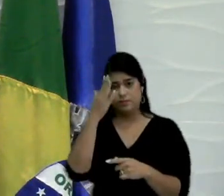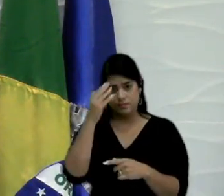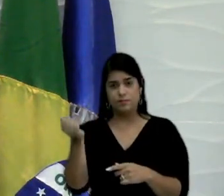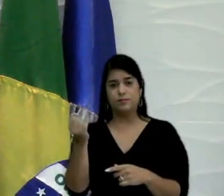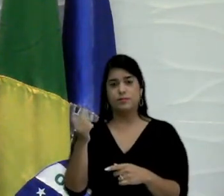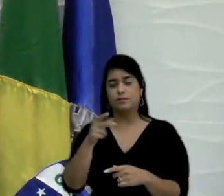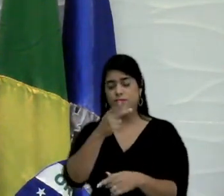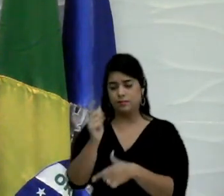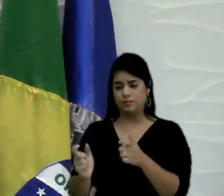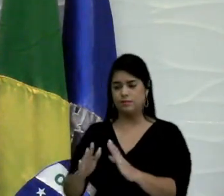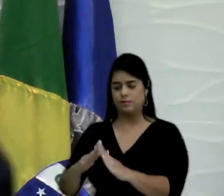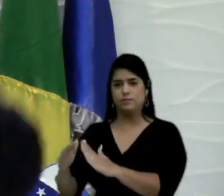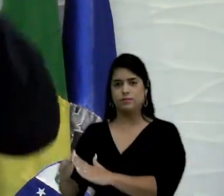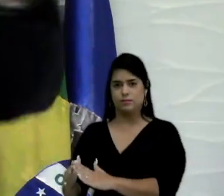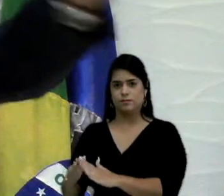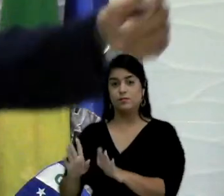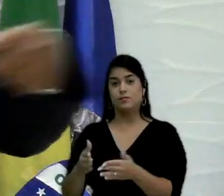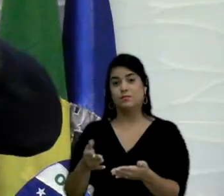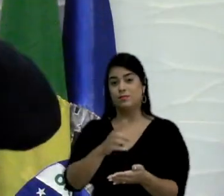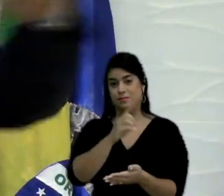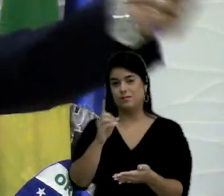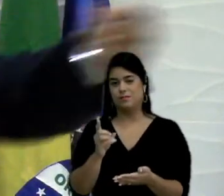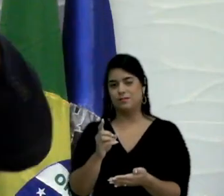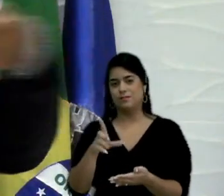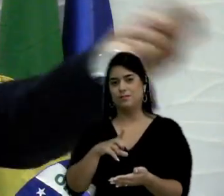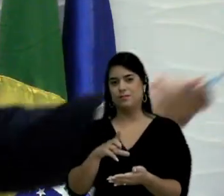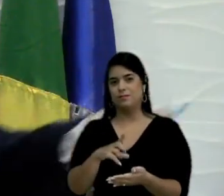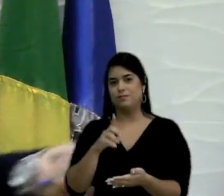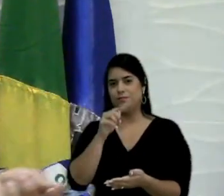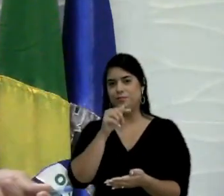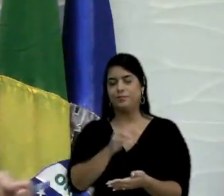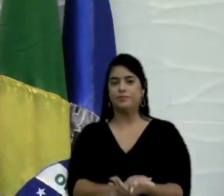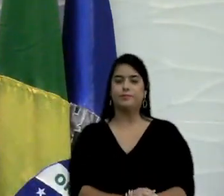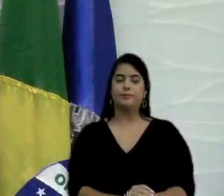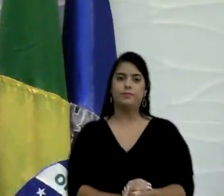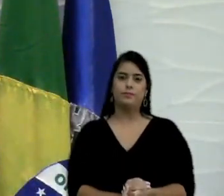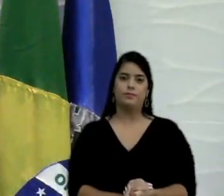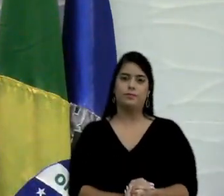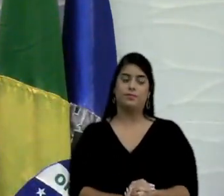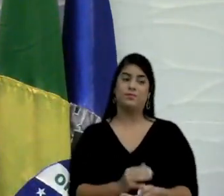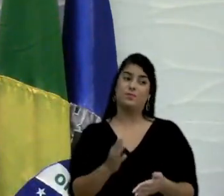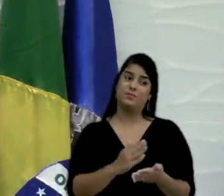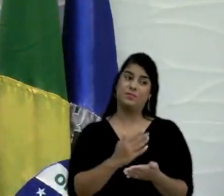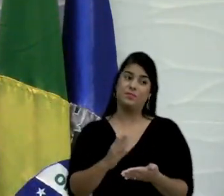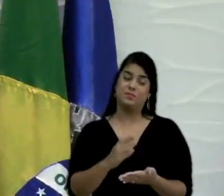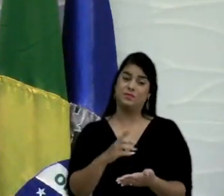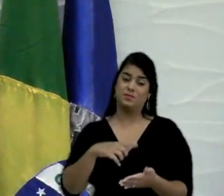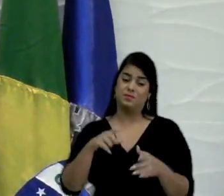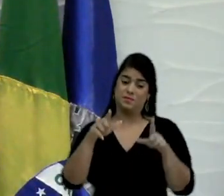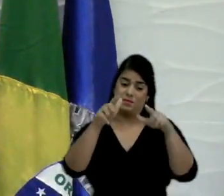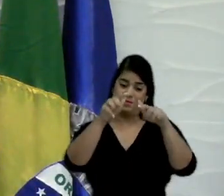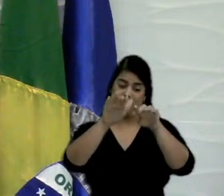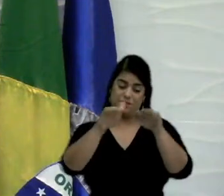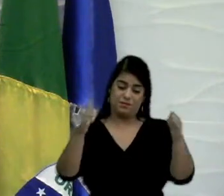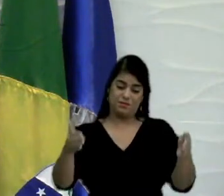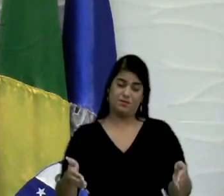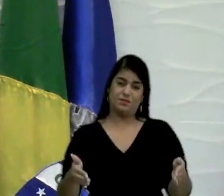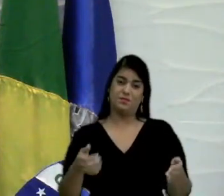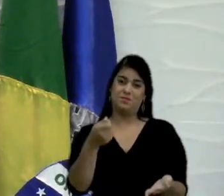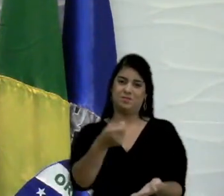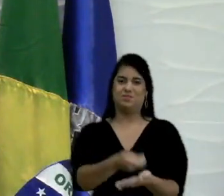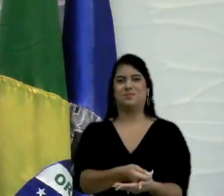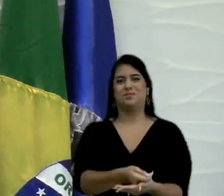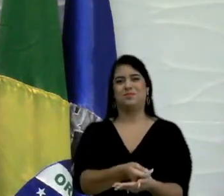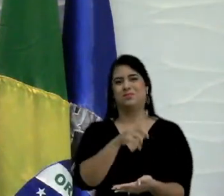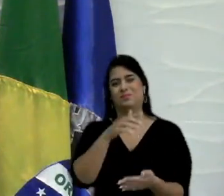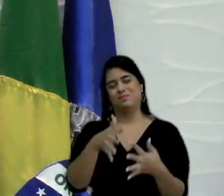dia que vai ter água porque fic nessa o cara não sabe quando vai ser a ser às vezes o cara tá com a cisterna seca aí compra o caminhão d'água